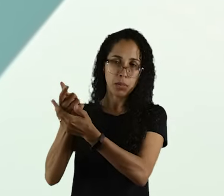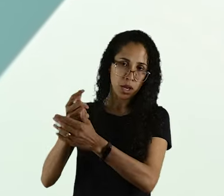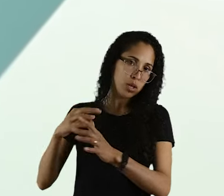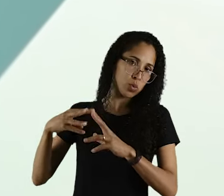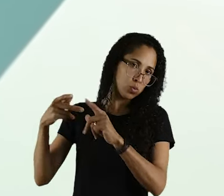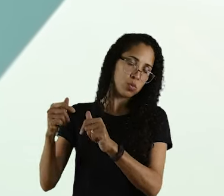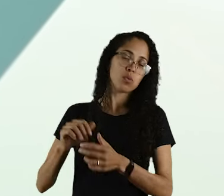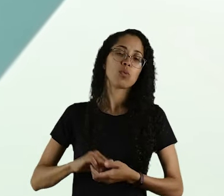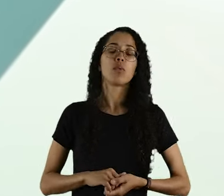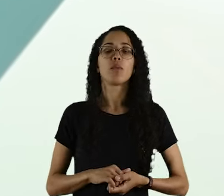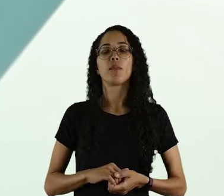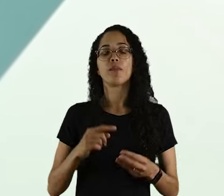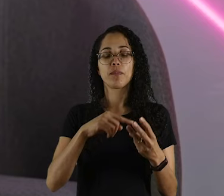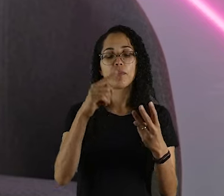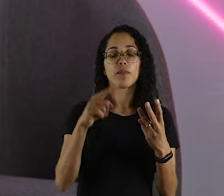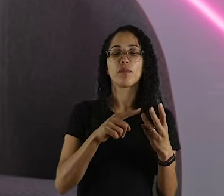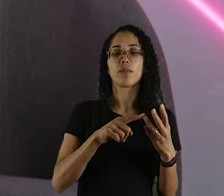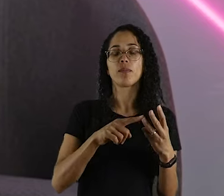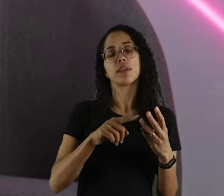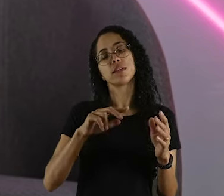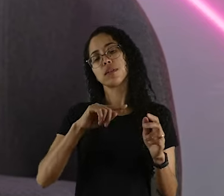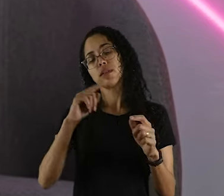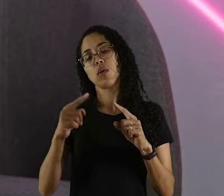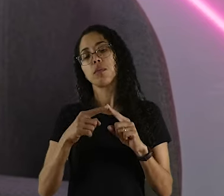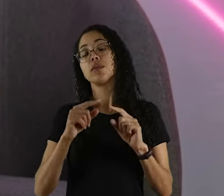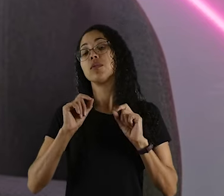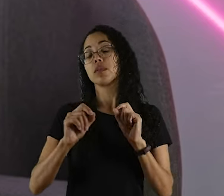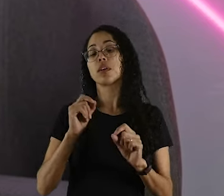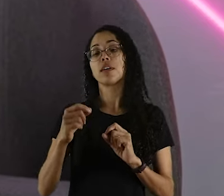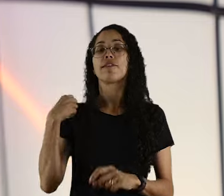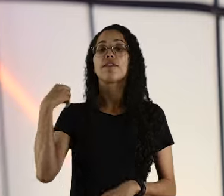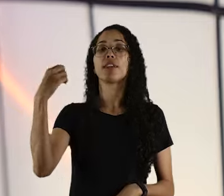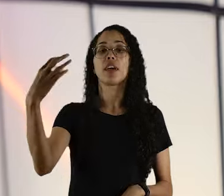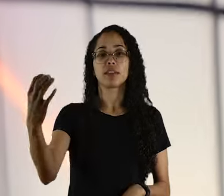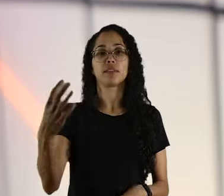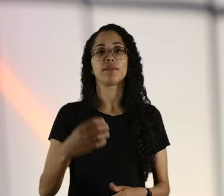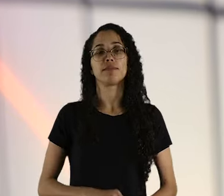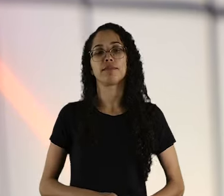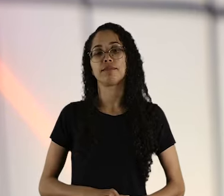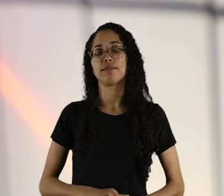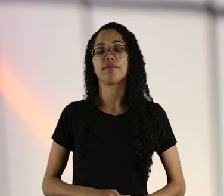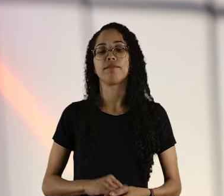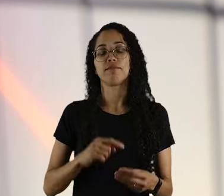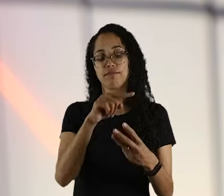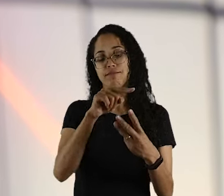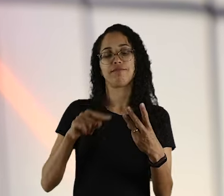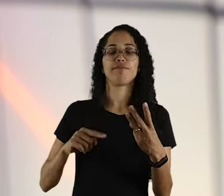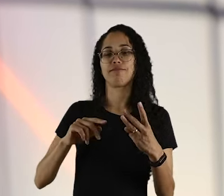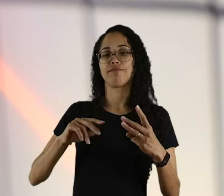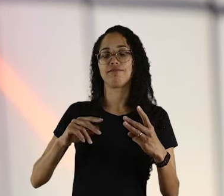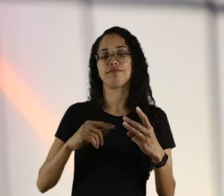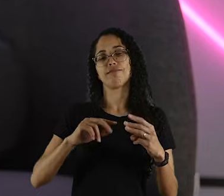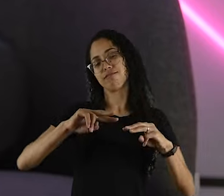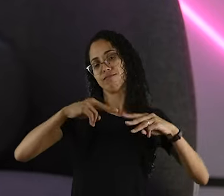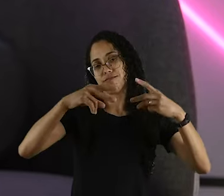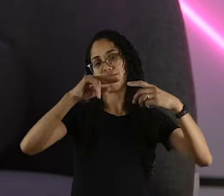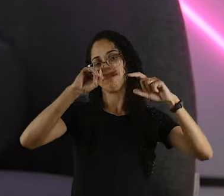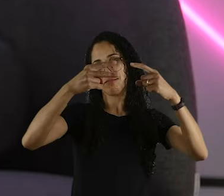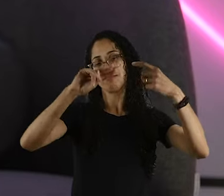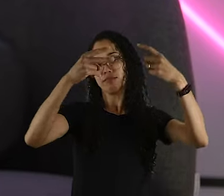E esse mais próximo por uma viagem em zona grande que eu quero fazer. Então, estão rendendo. Os três estão rendendo também. Tem